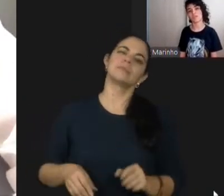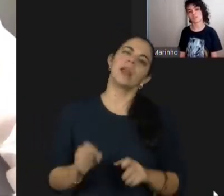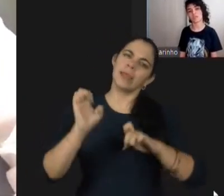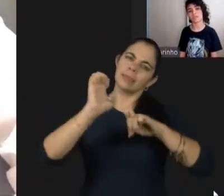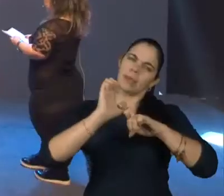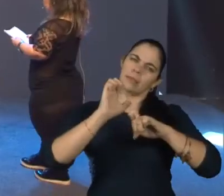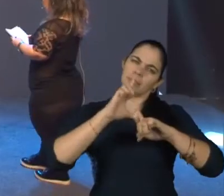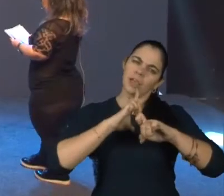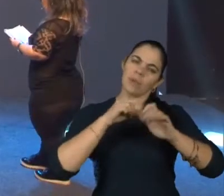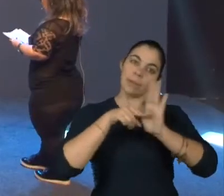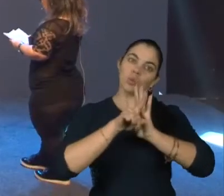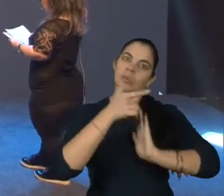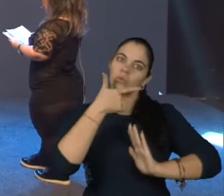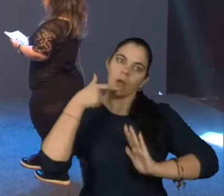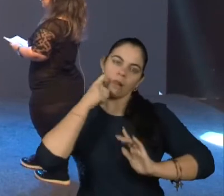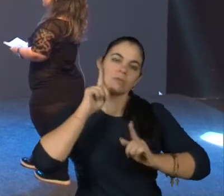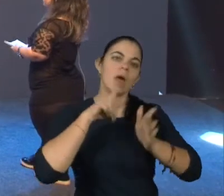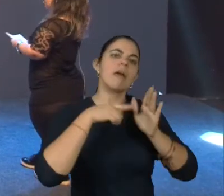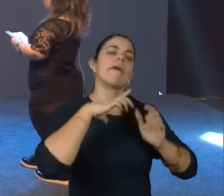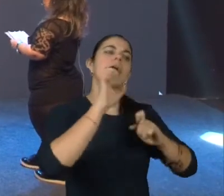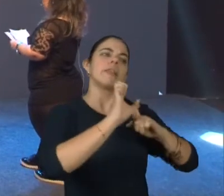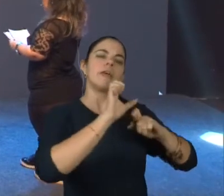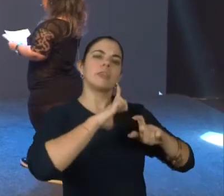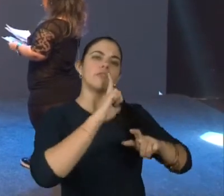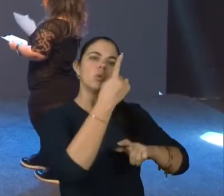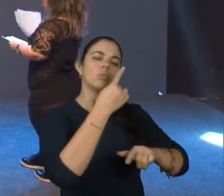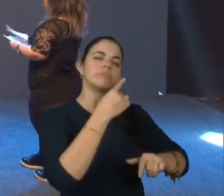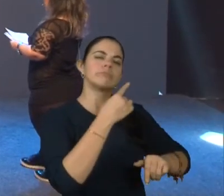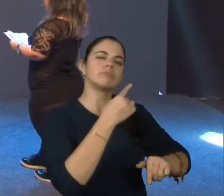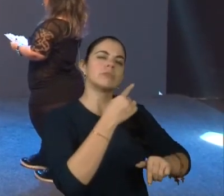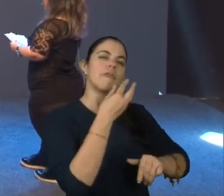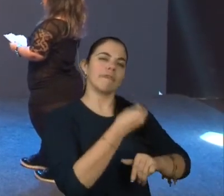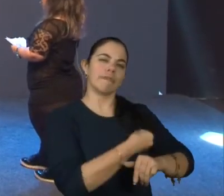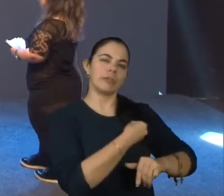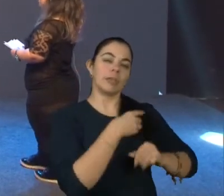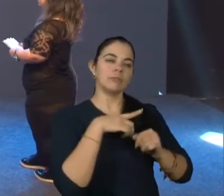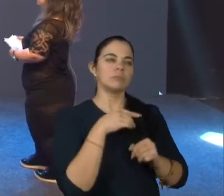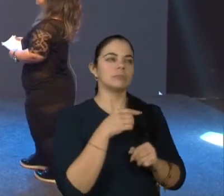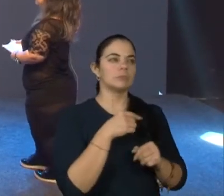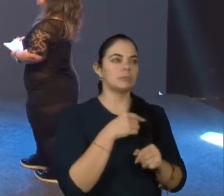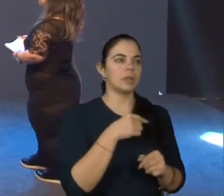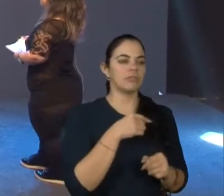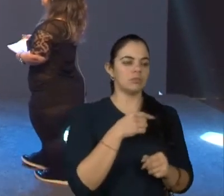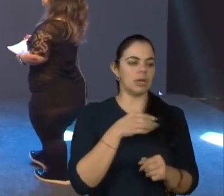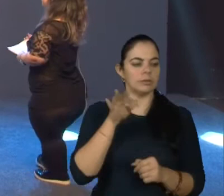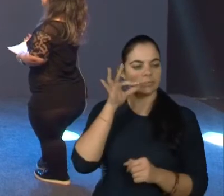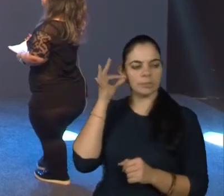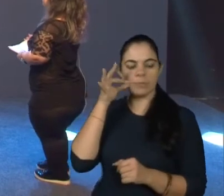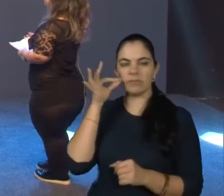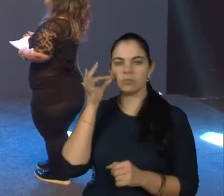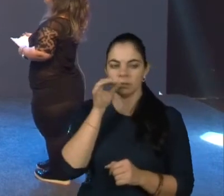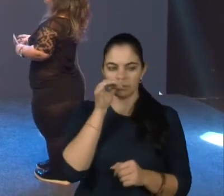algum momento na sua vida, por exemplo, quando você foi prestar vestibular para a medicina, que a